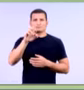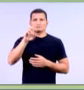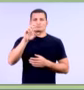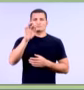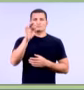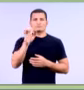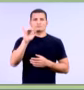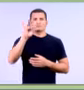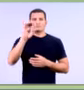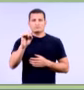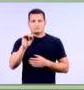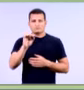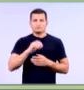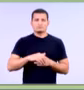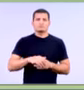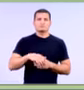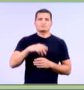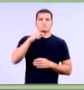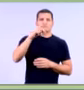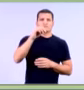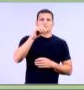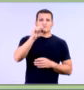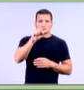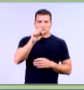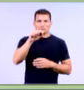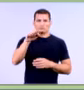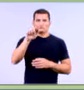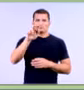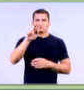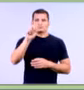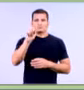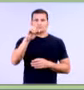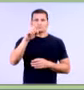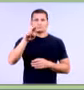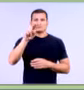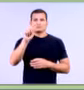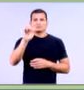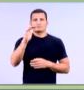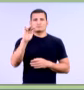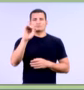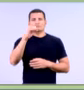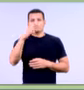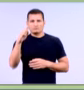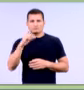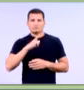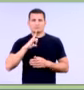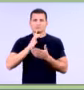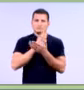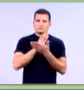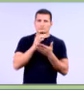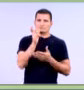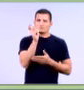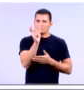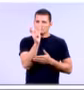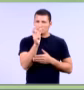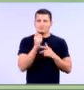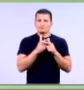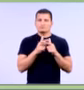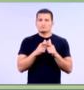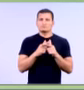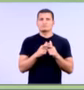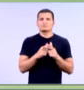pró-desarmamento, pós-graduação, além-mar, a quem? Oceano, recém-nascido. Existem essas situações porque esses prefixos